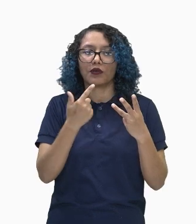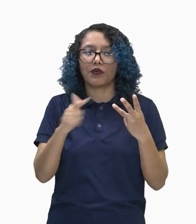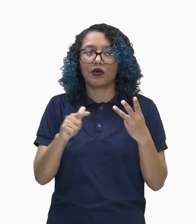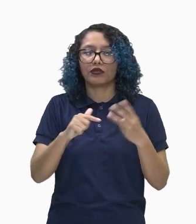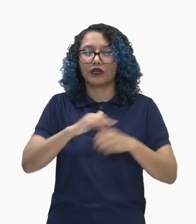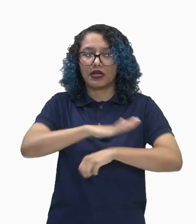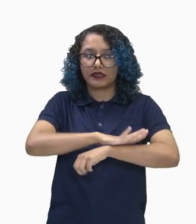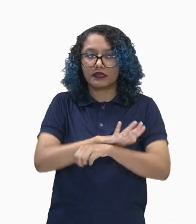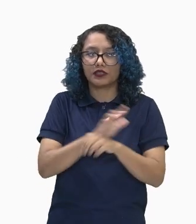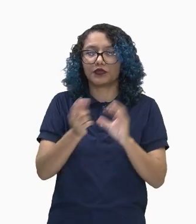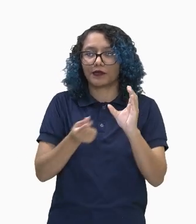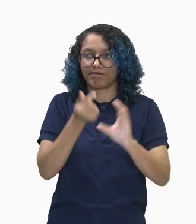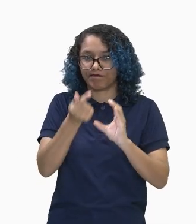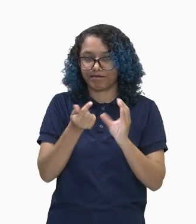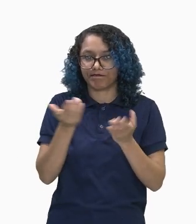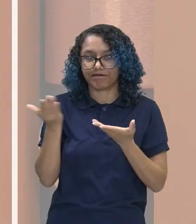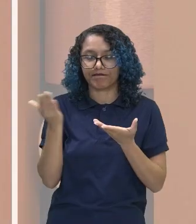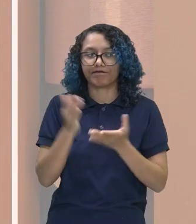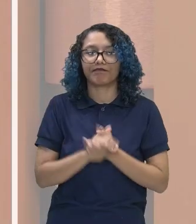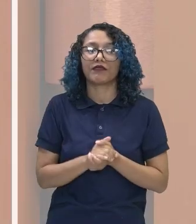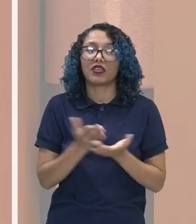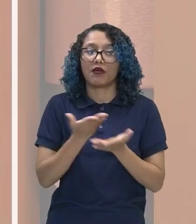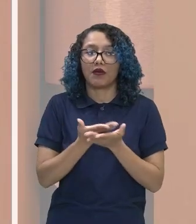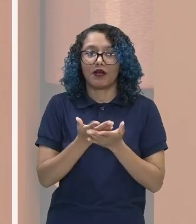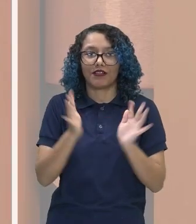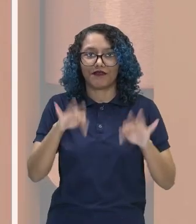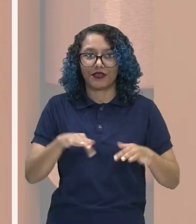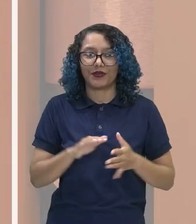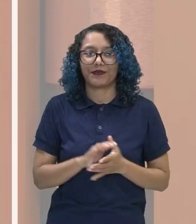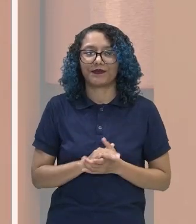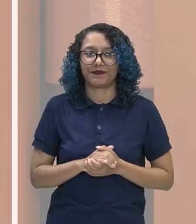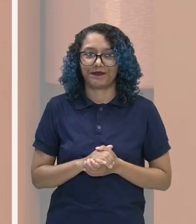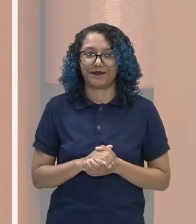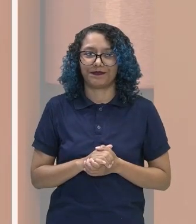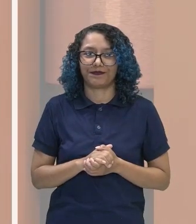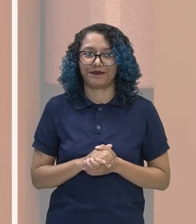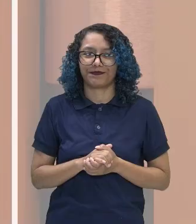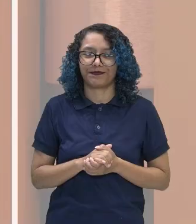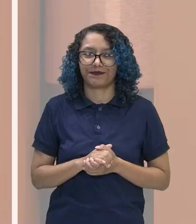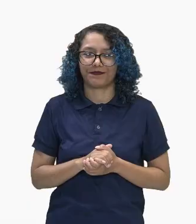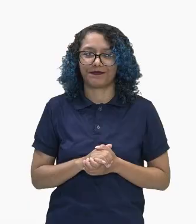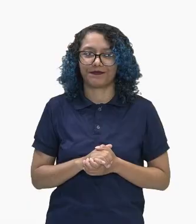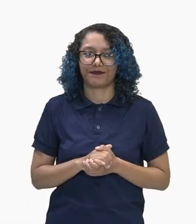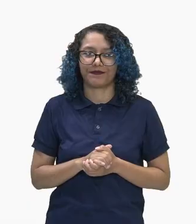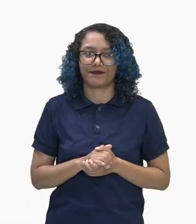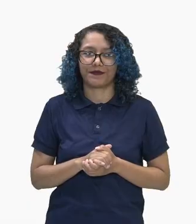Fernandes, racismo e capitalismo. E assim a gente conclui a nossa aula de revisão.